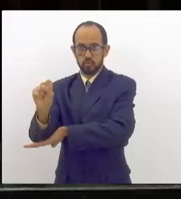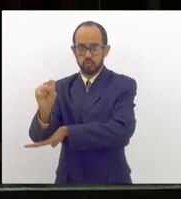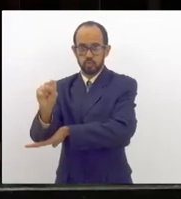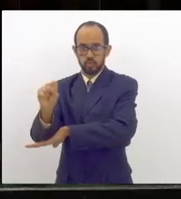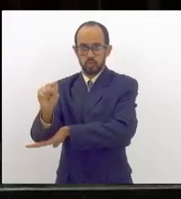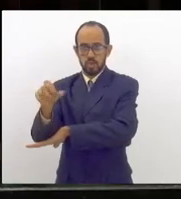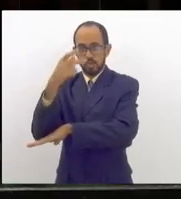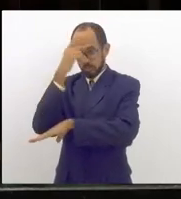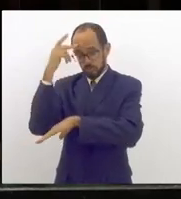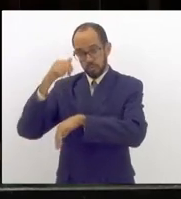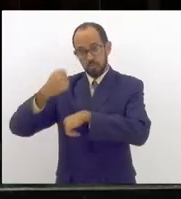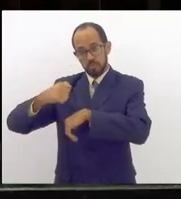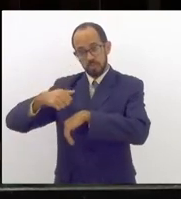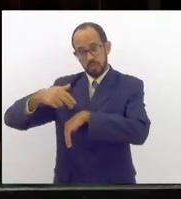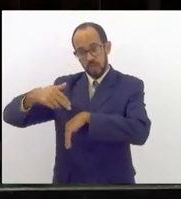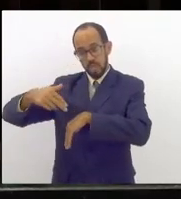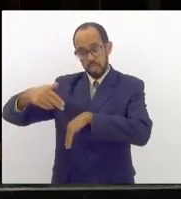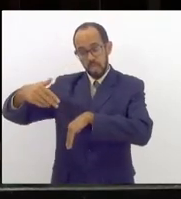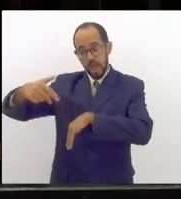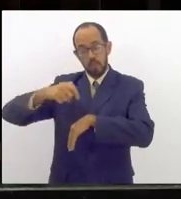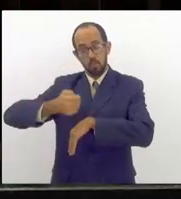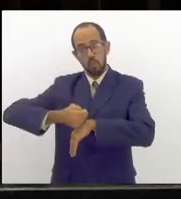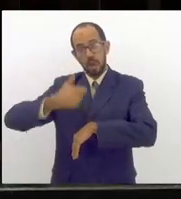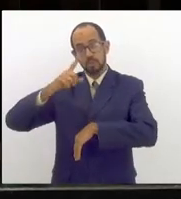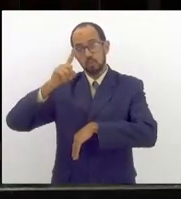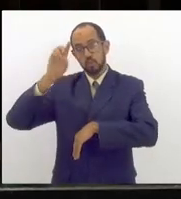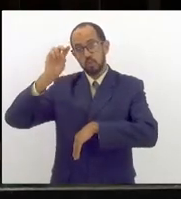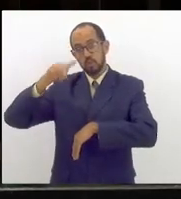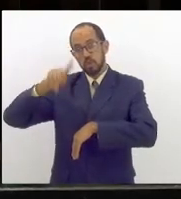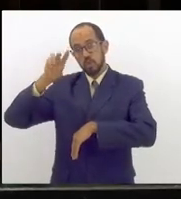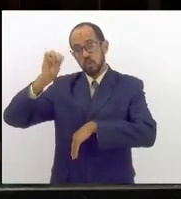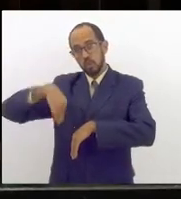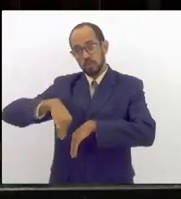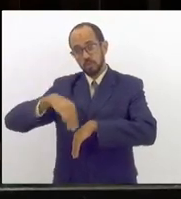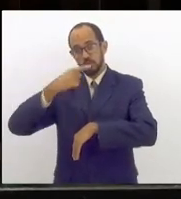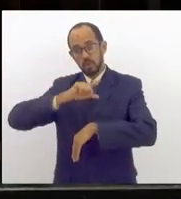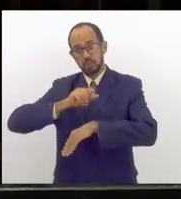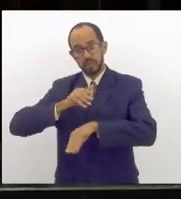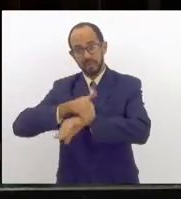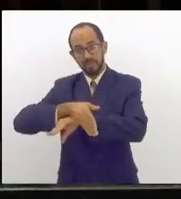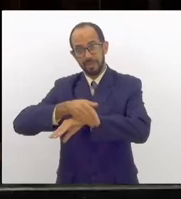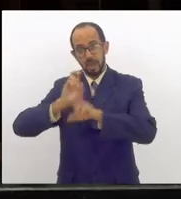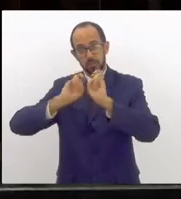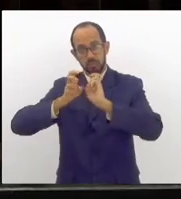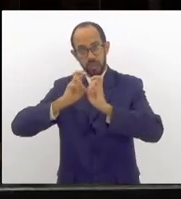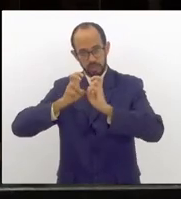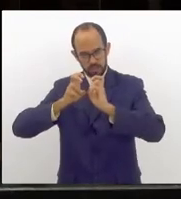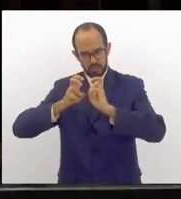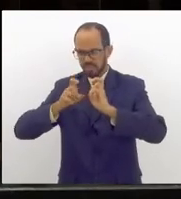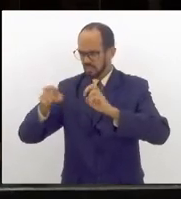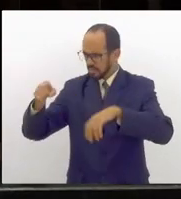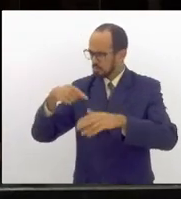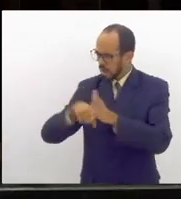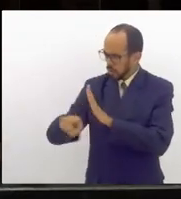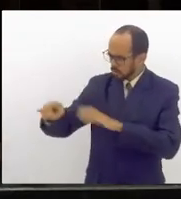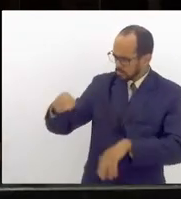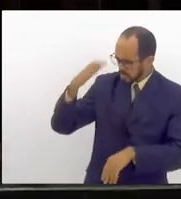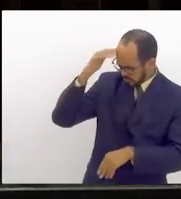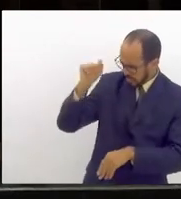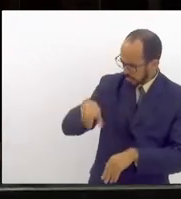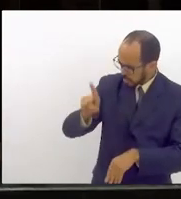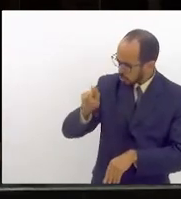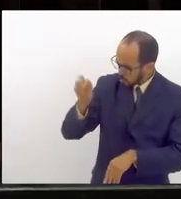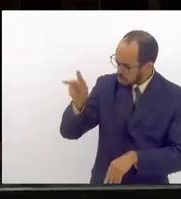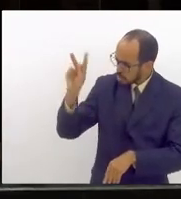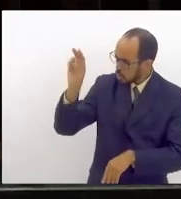quase o quilômetro para ir novamente põe o trem sabe que é um quilômetro da terra essas pessoas